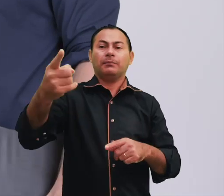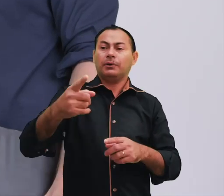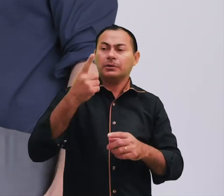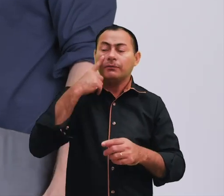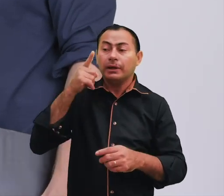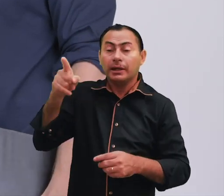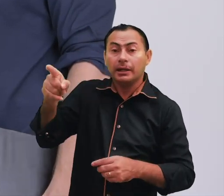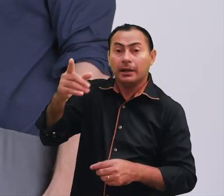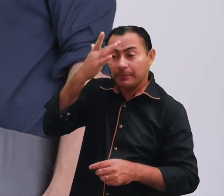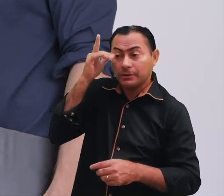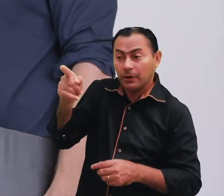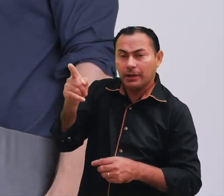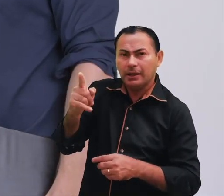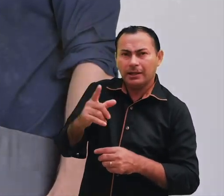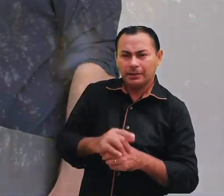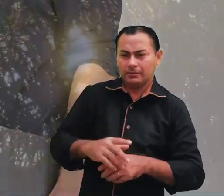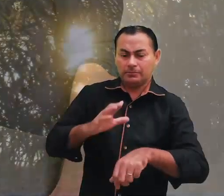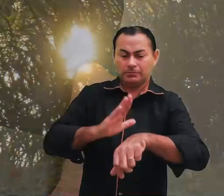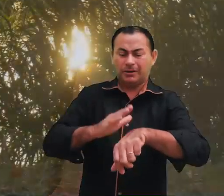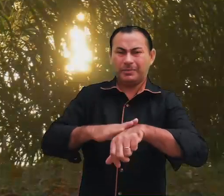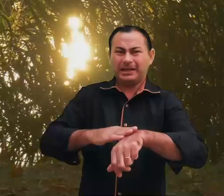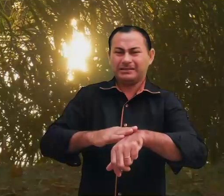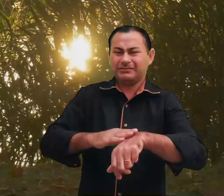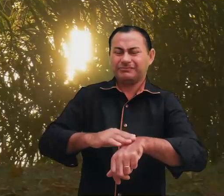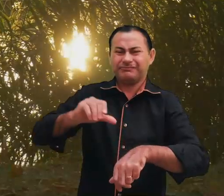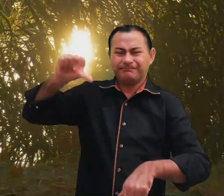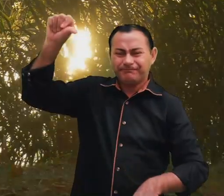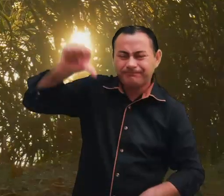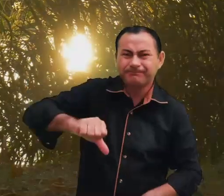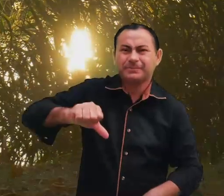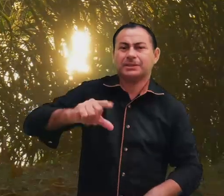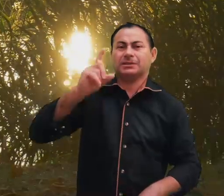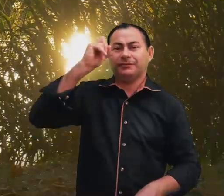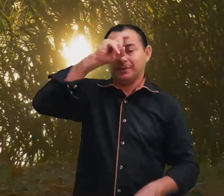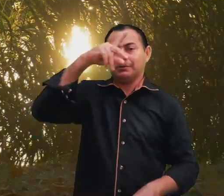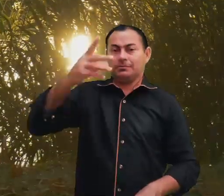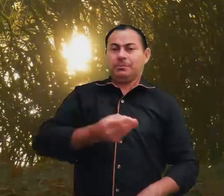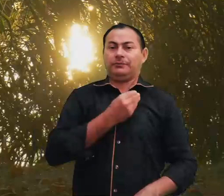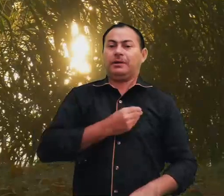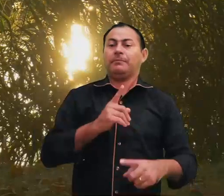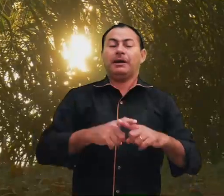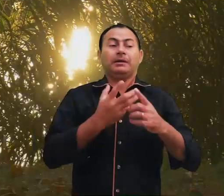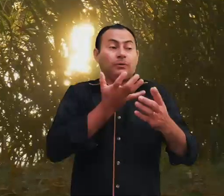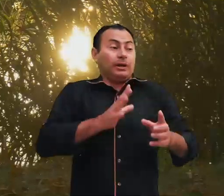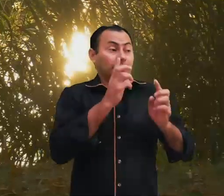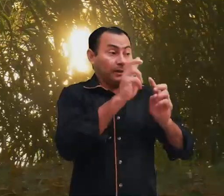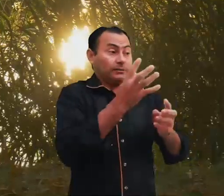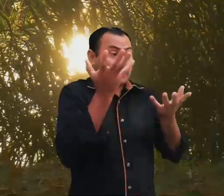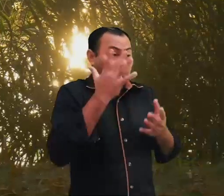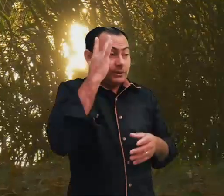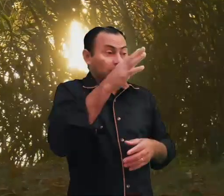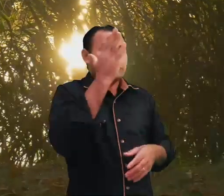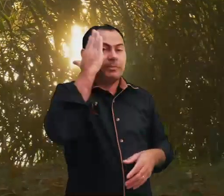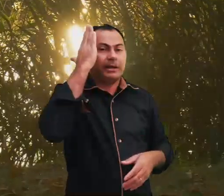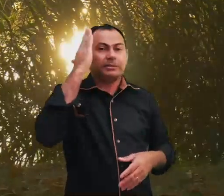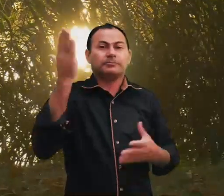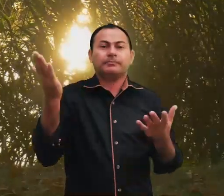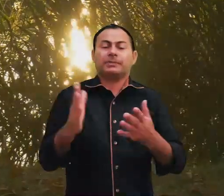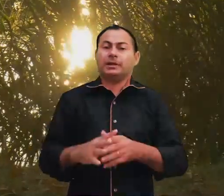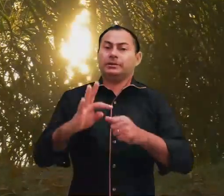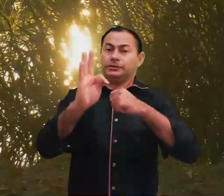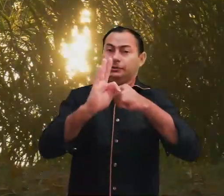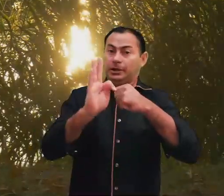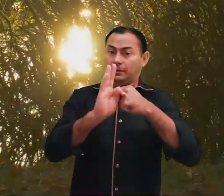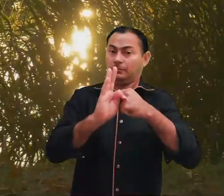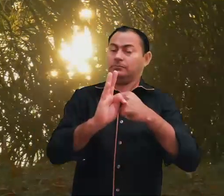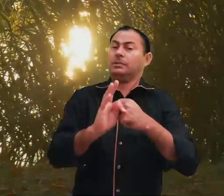acaba descobrindo que aquela pessoa estava passando por um dos piores dias de sua vida, mas não queria que você soubesse. Tiago